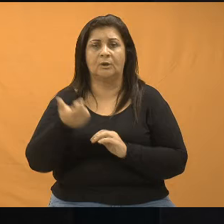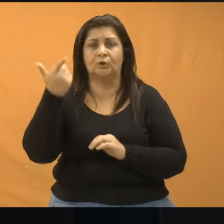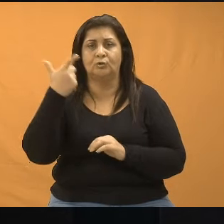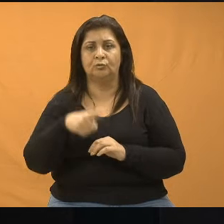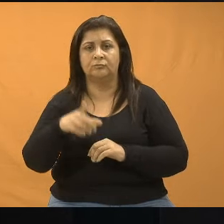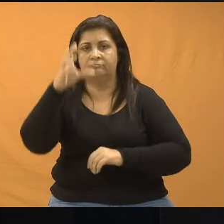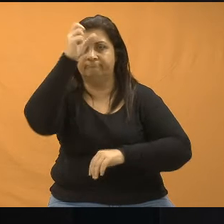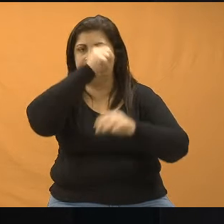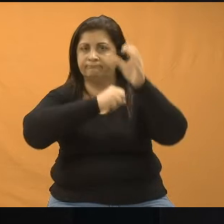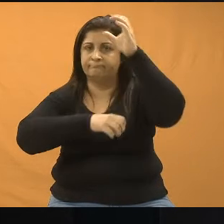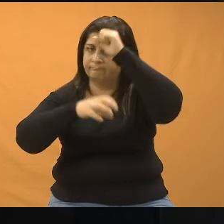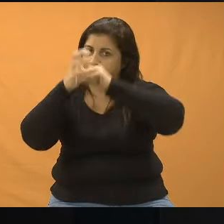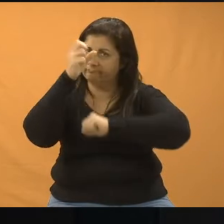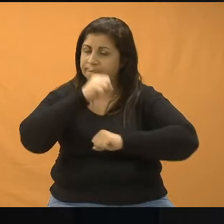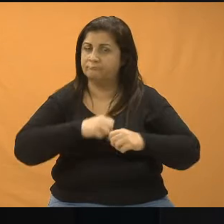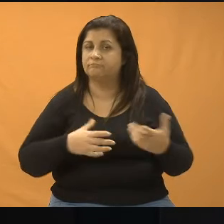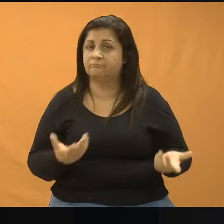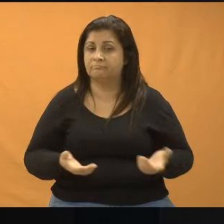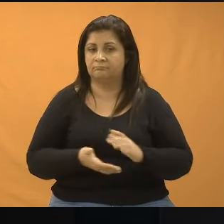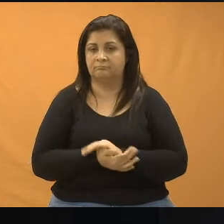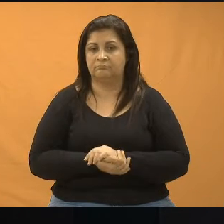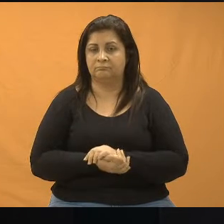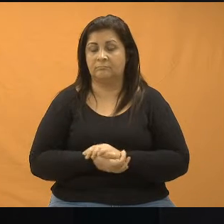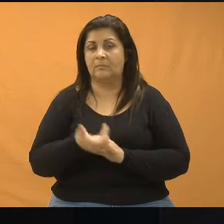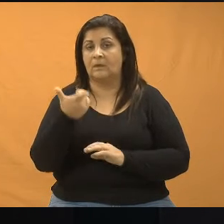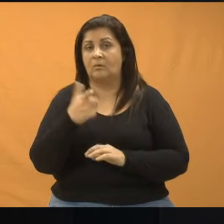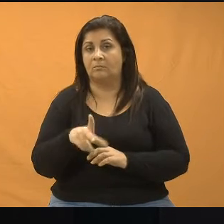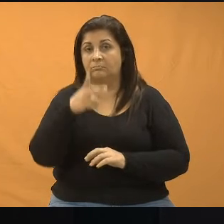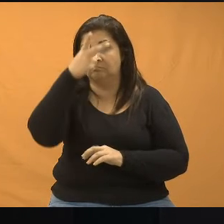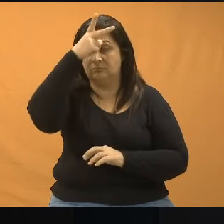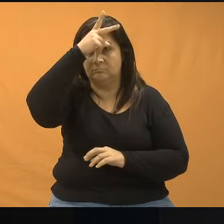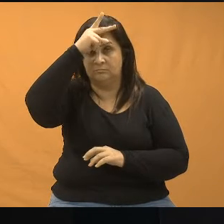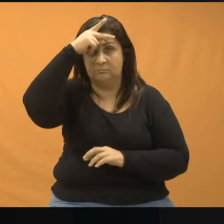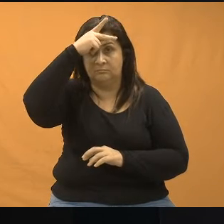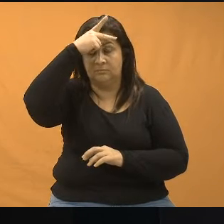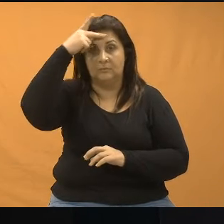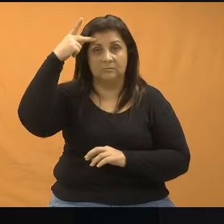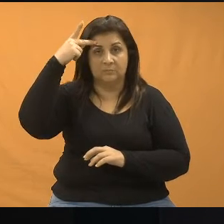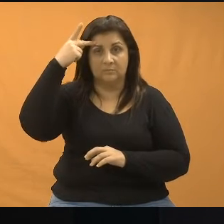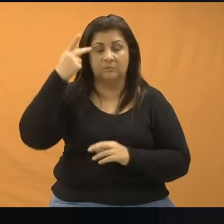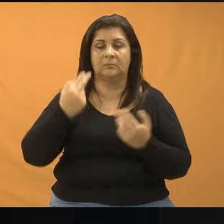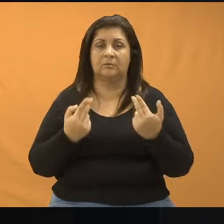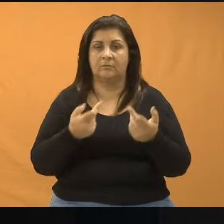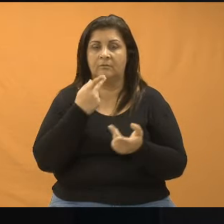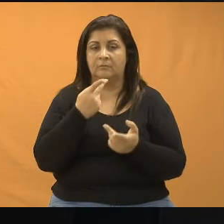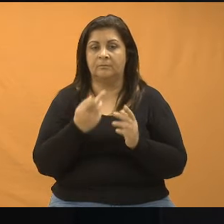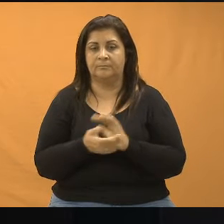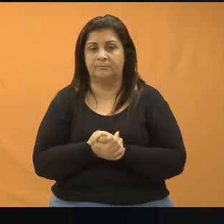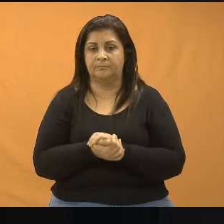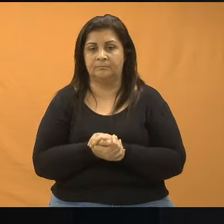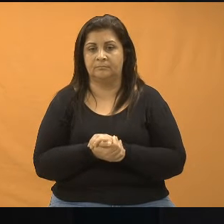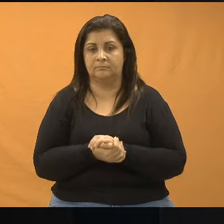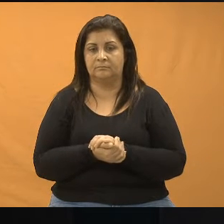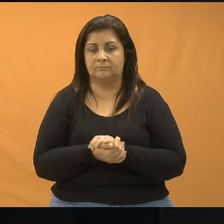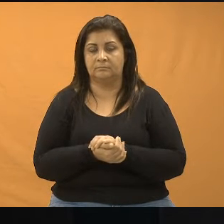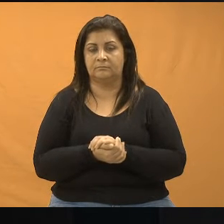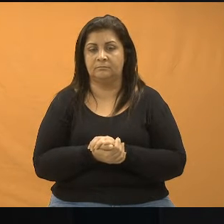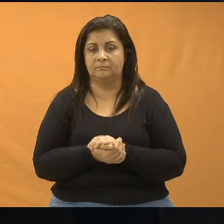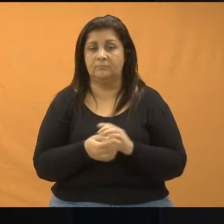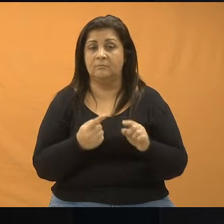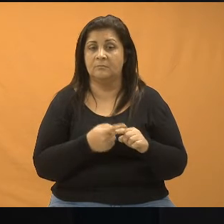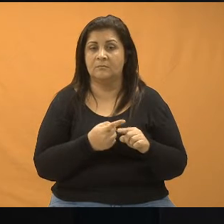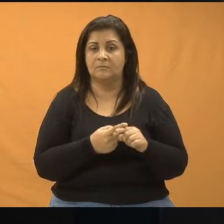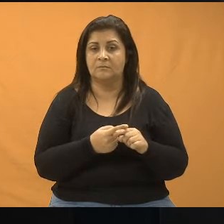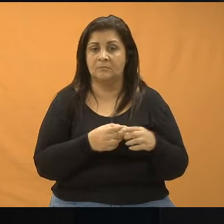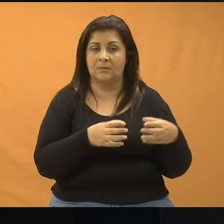experiência. Porque, com certeza, são outras pessoas, eu acho que a maioria deles, né? Como você mesmo citou, que é uma Irmandade